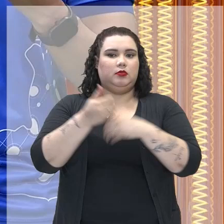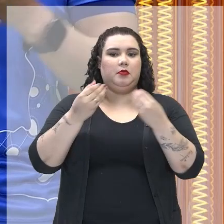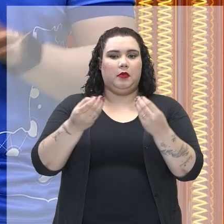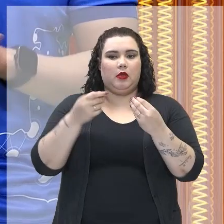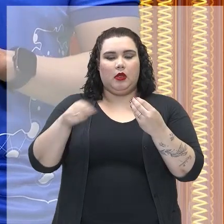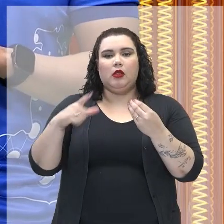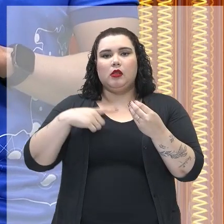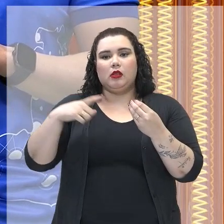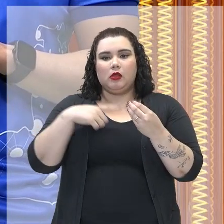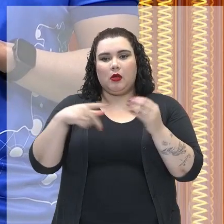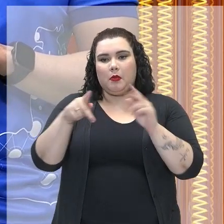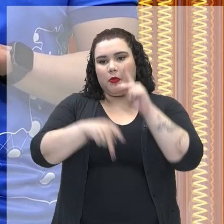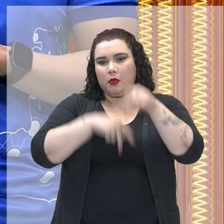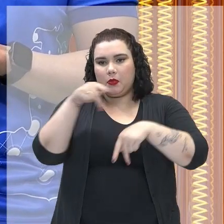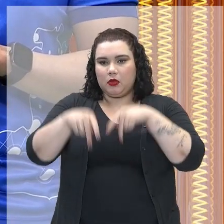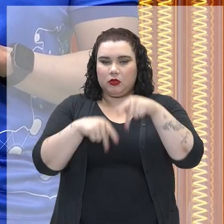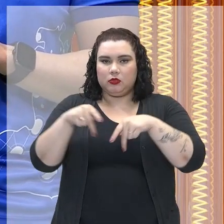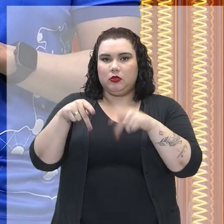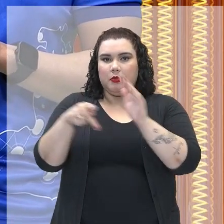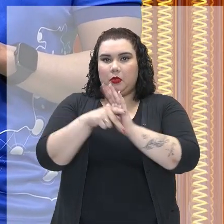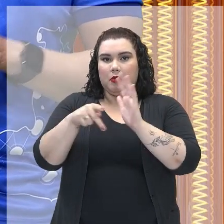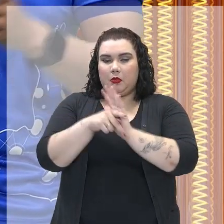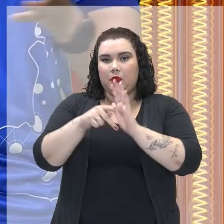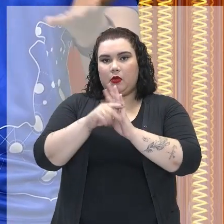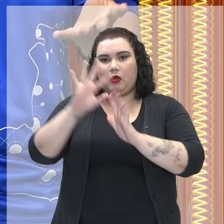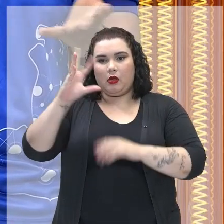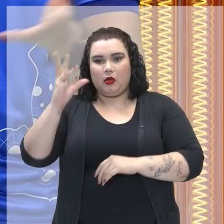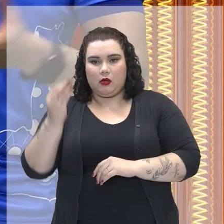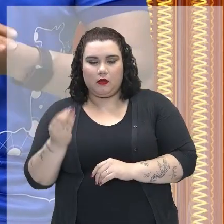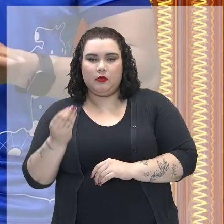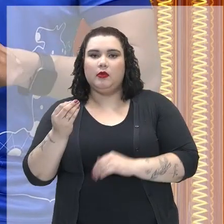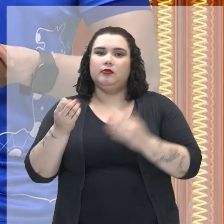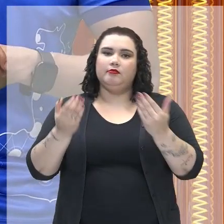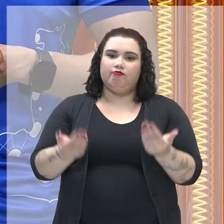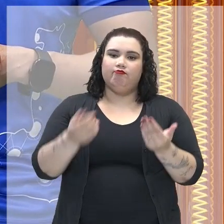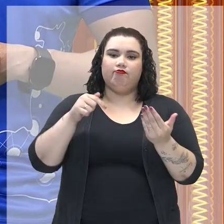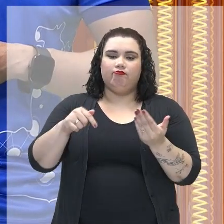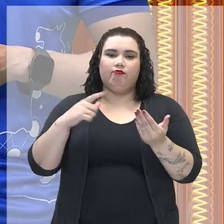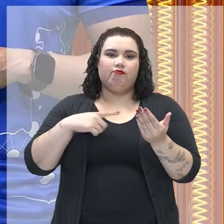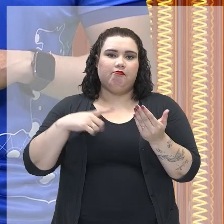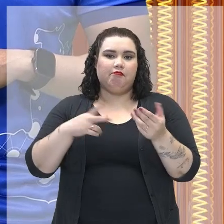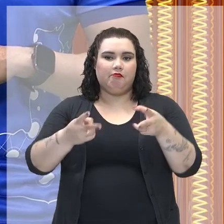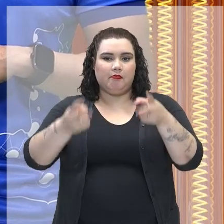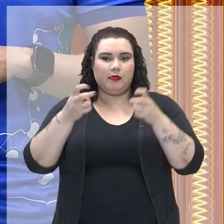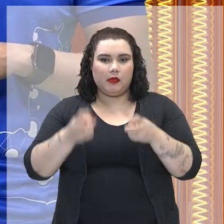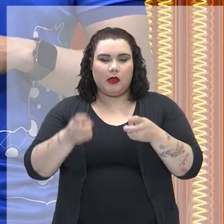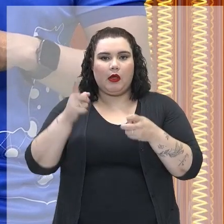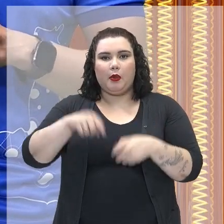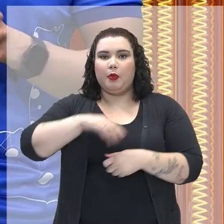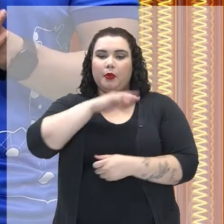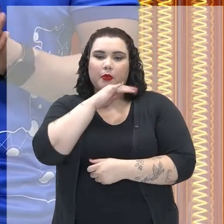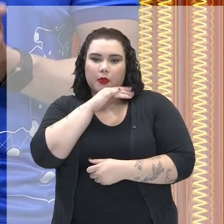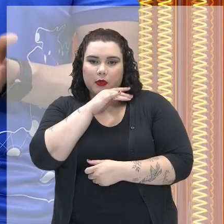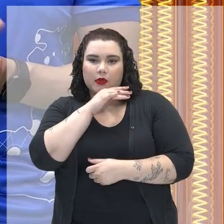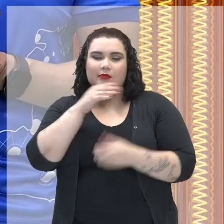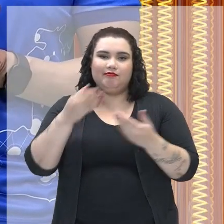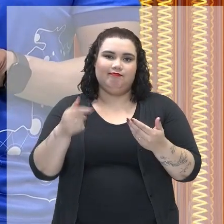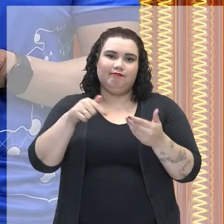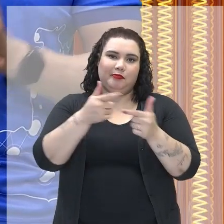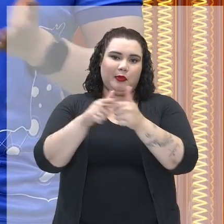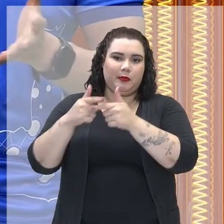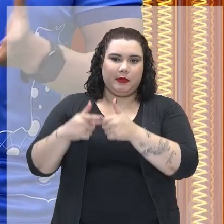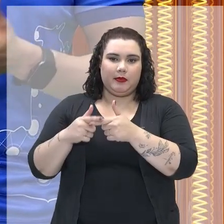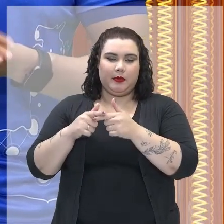pelo qual, né, a população do continente africano passou. E isso, obviamente, deixou um legado ruim dentro do continente